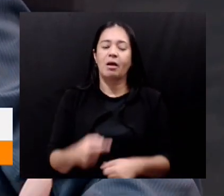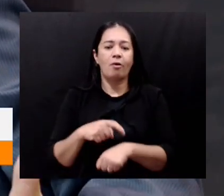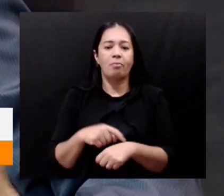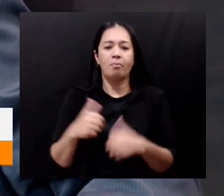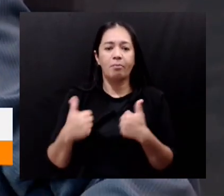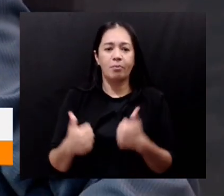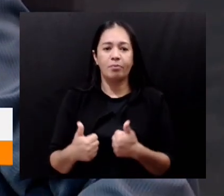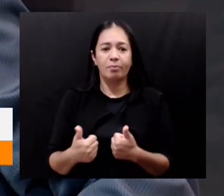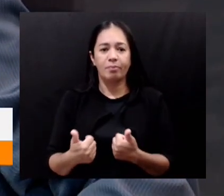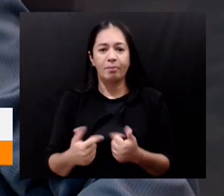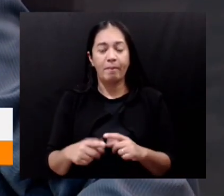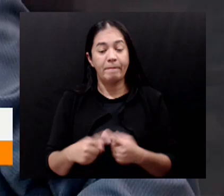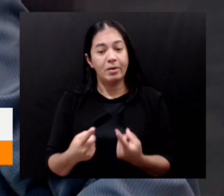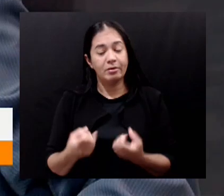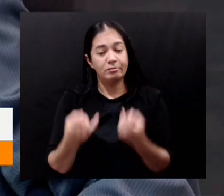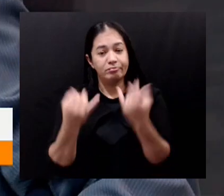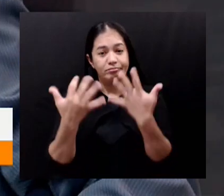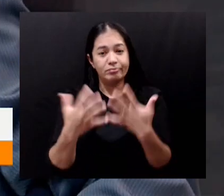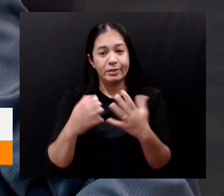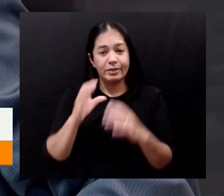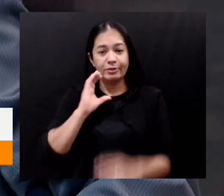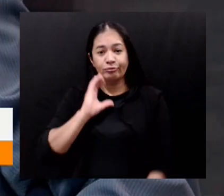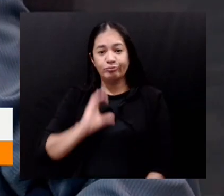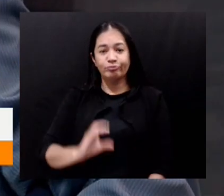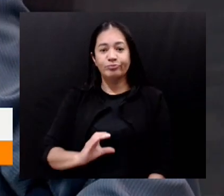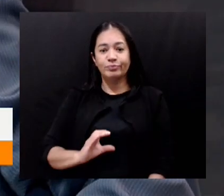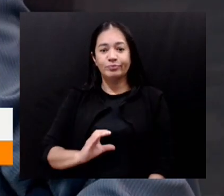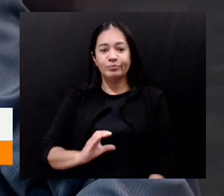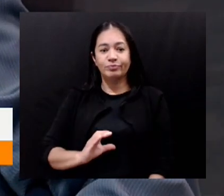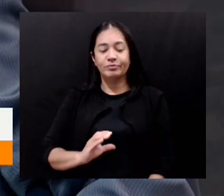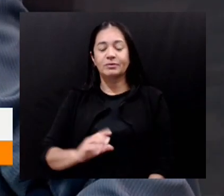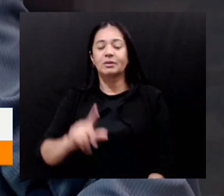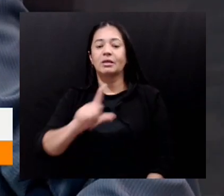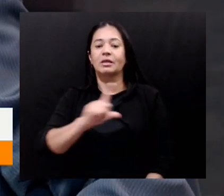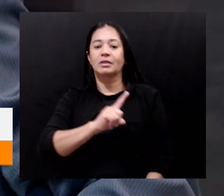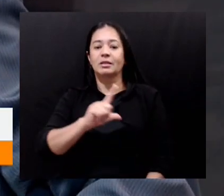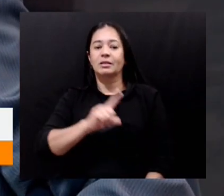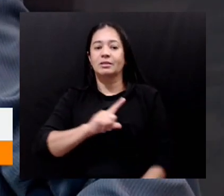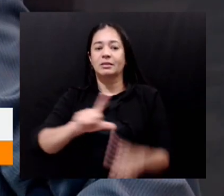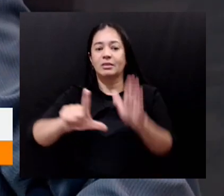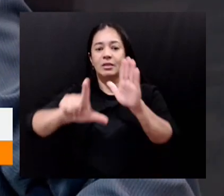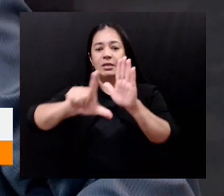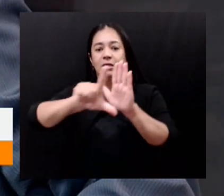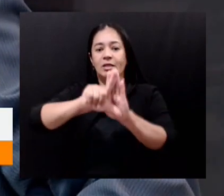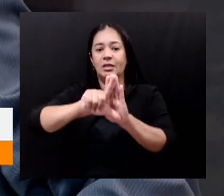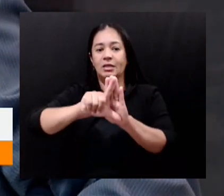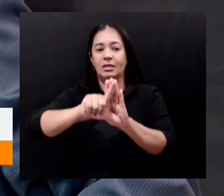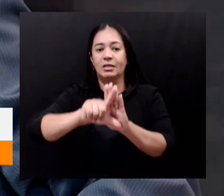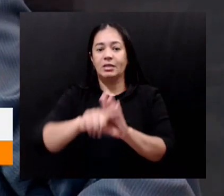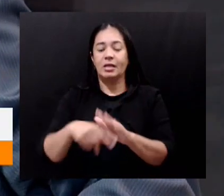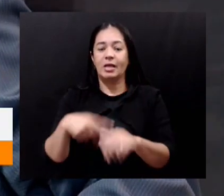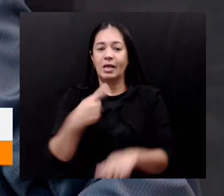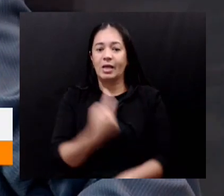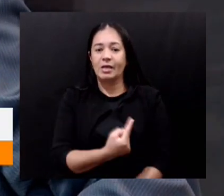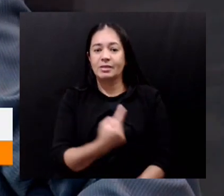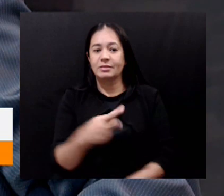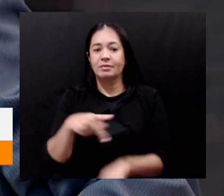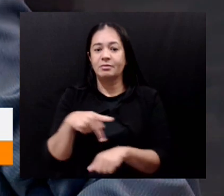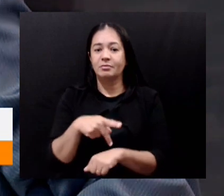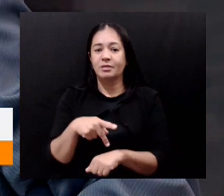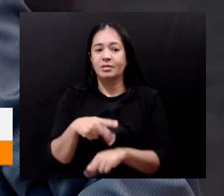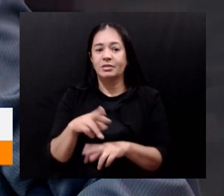cidadania, tem, a lei, como dizia a doutora, são diferentes em cada país. Muitas pessoas vão até a